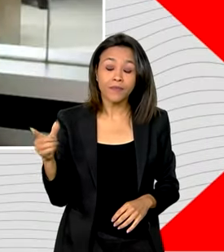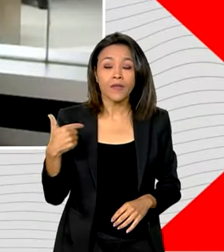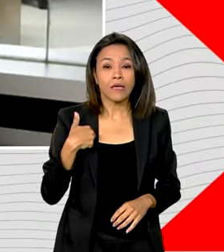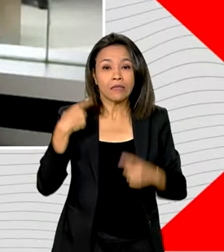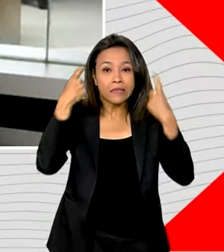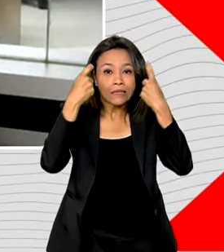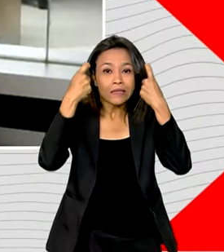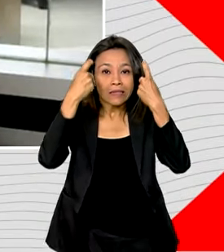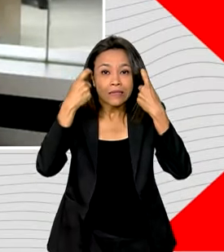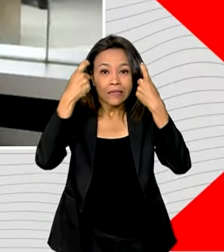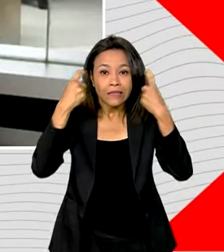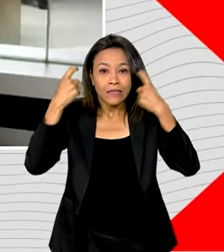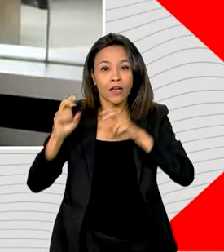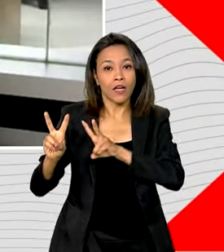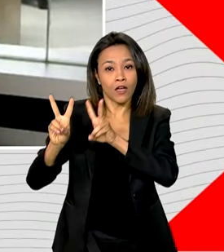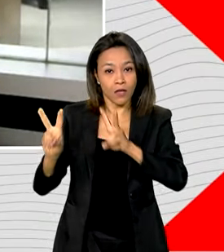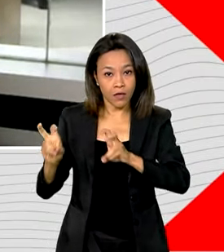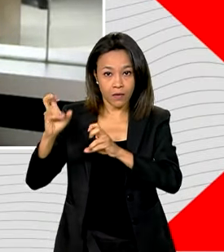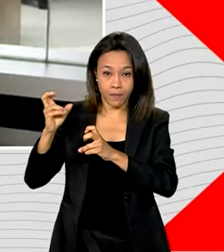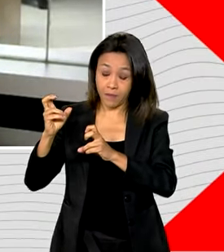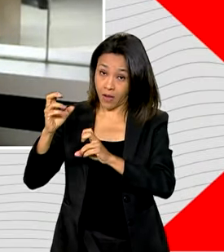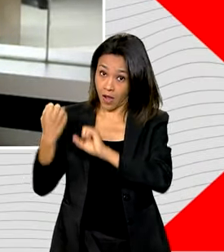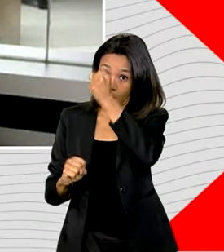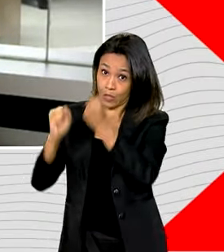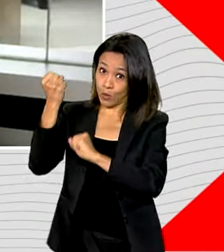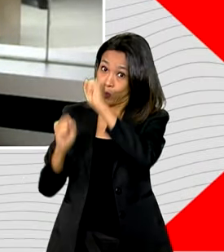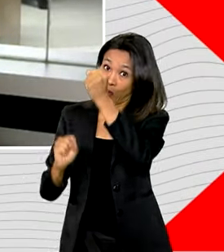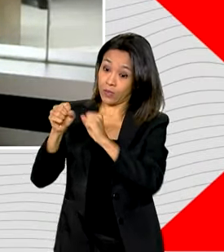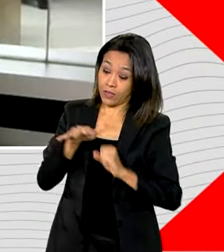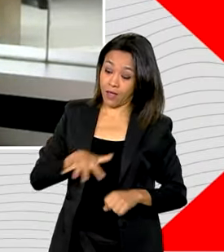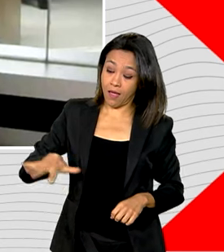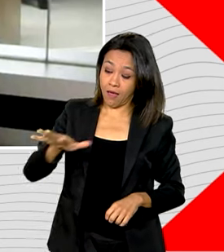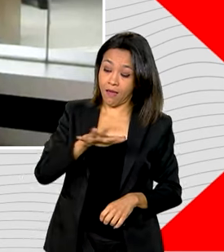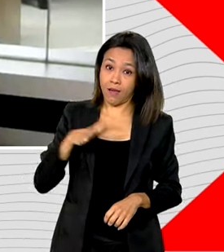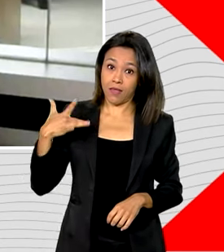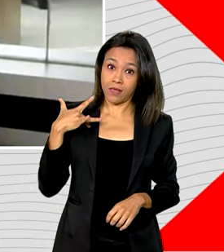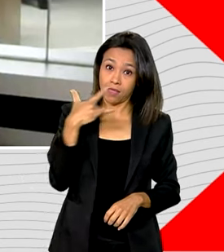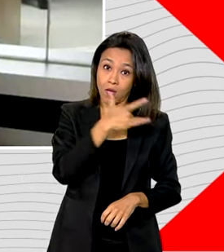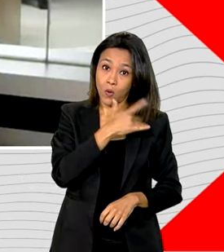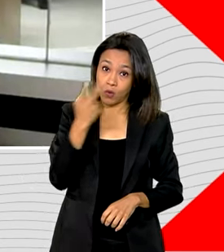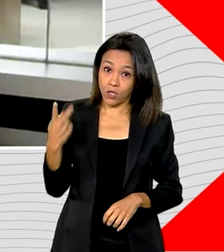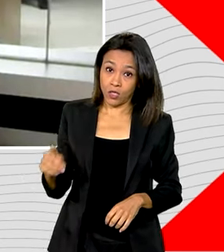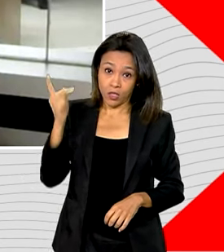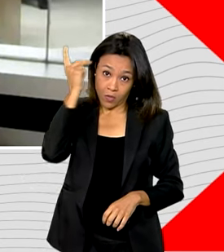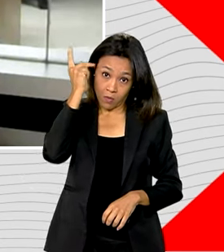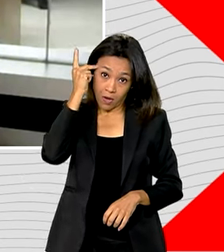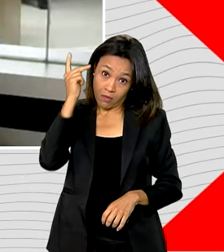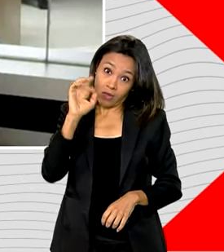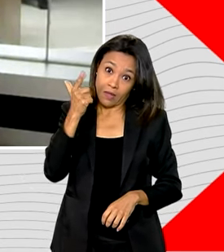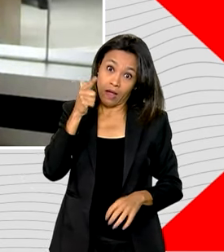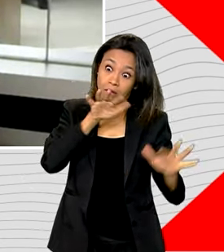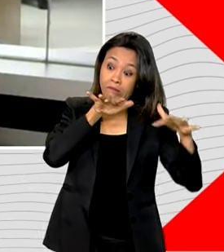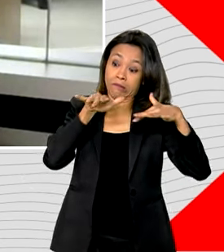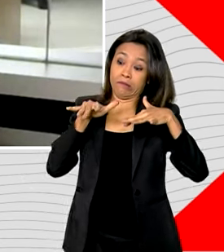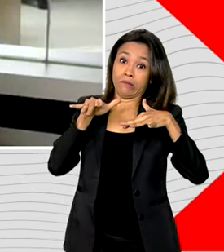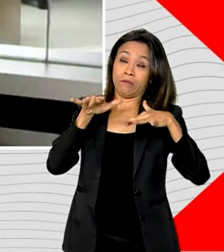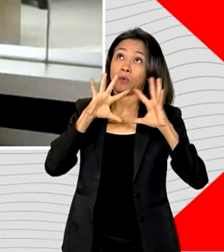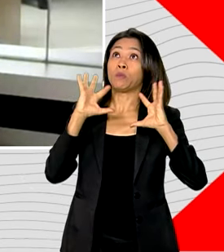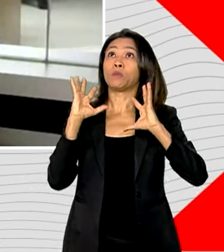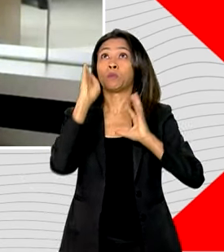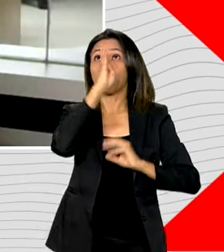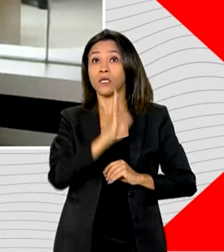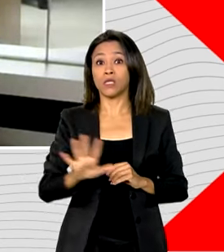preocupação do da indústria de Saúde de São Paulo que também chama atenção é claro em todo o resto do nosso país ministra porque